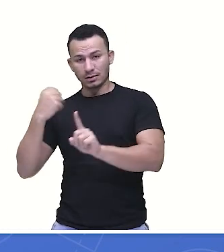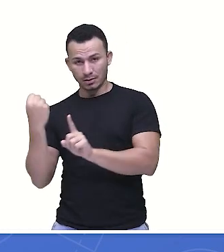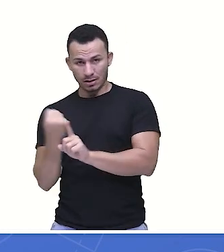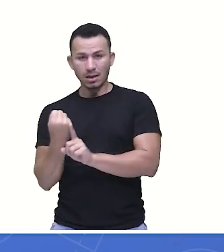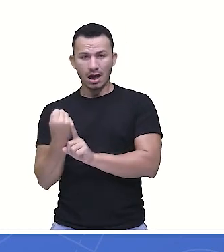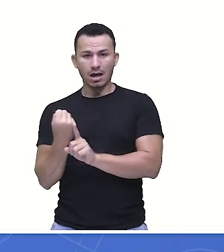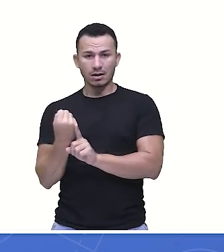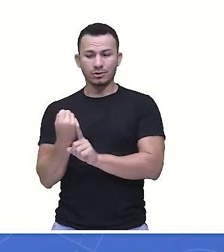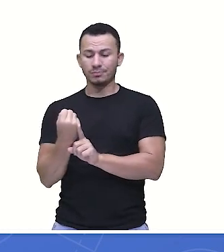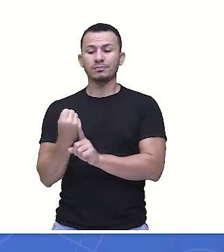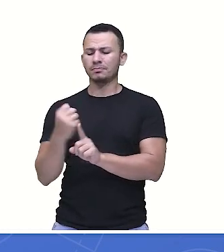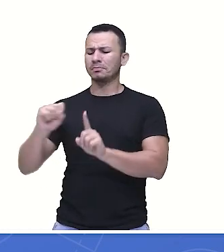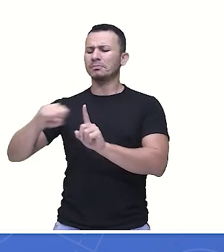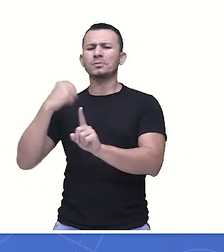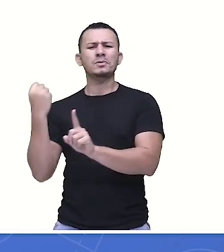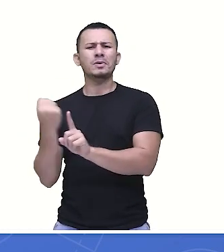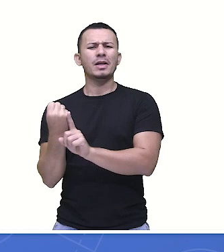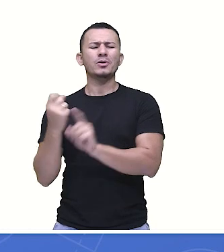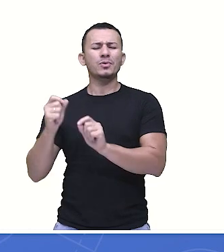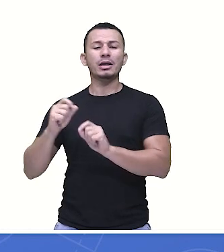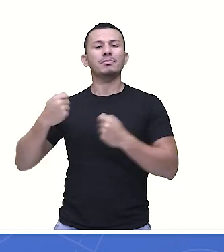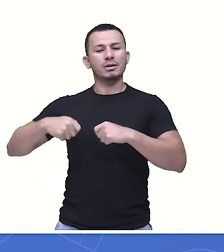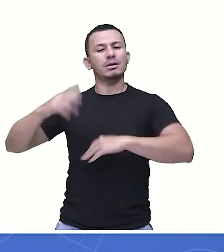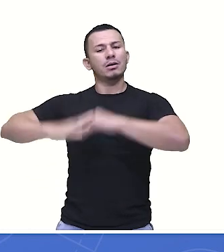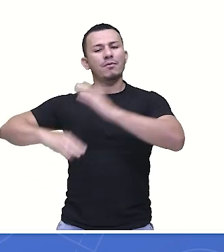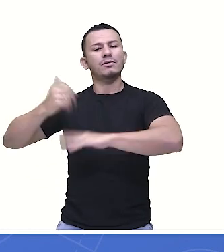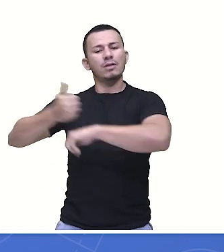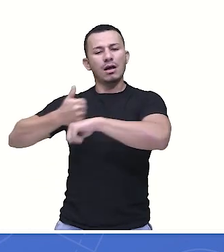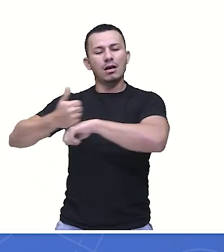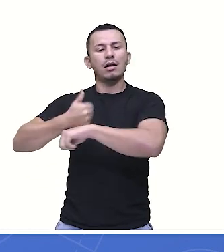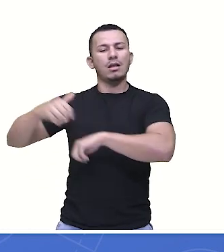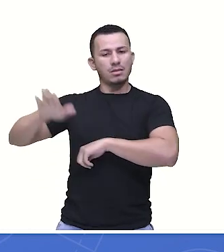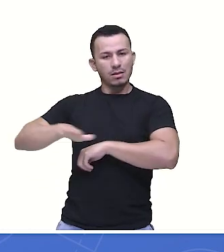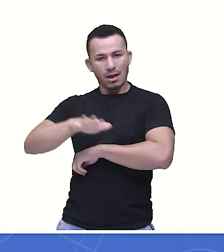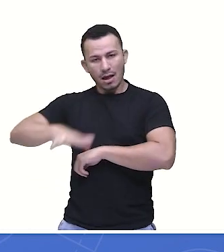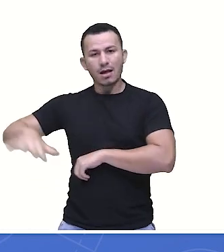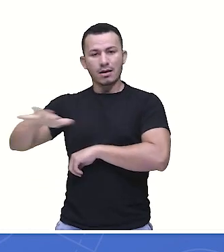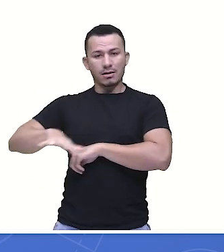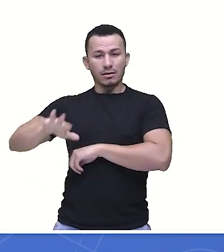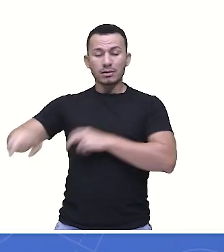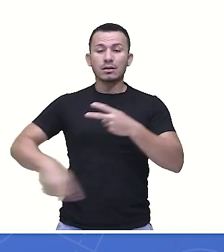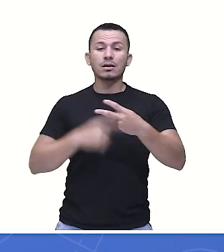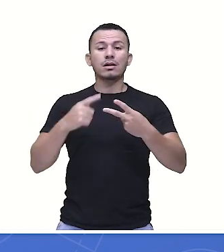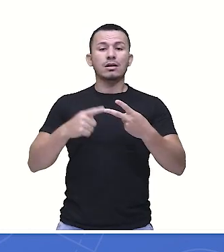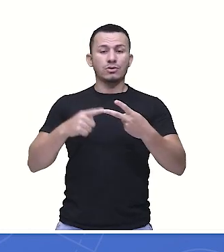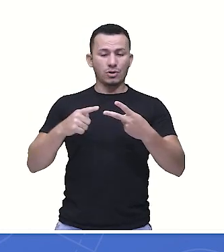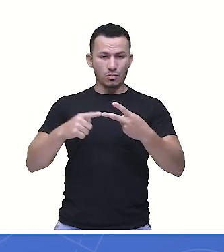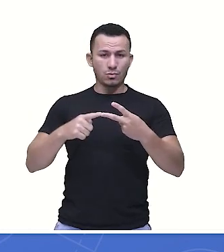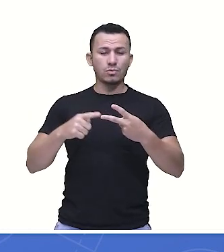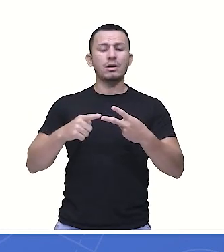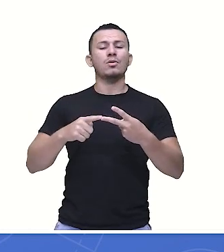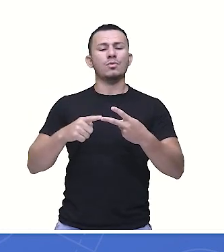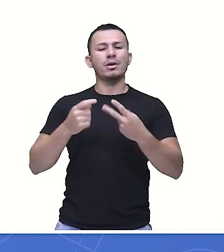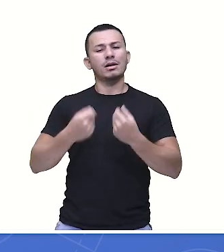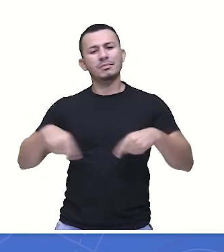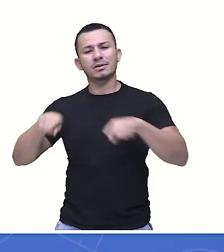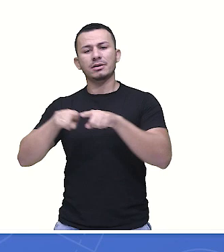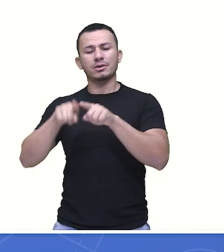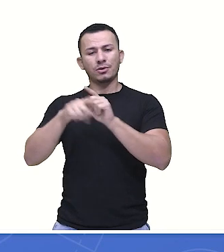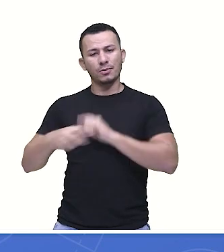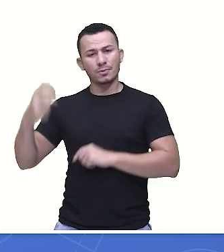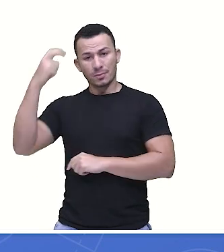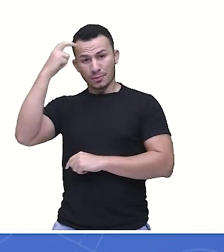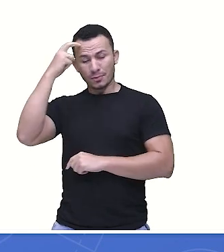se especializar sempre, nós precisamos nos especializar, não é isso? E a segunda força, chamada força cultural, que é